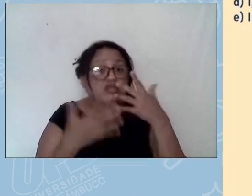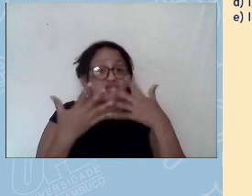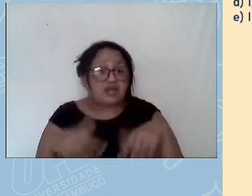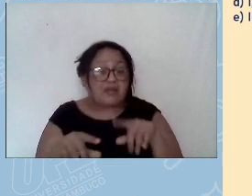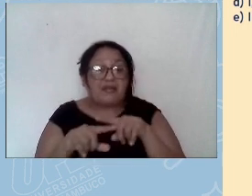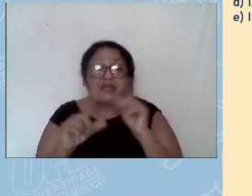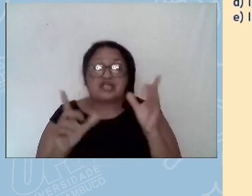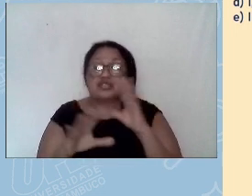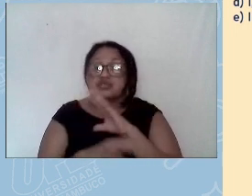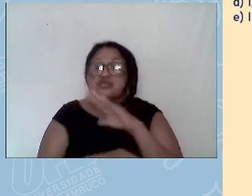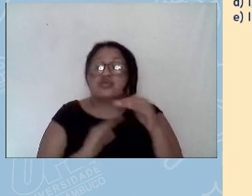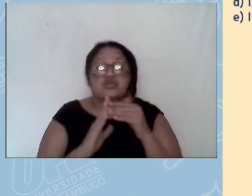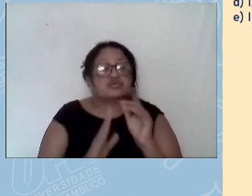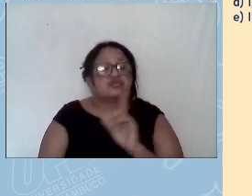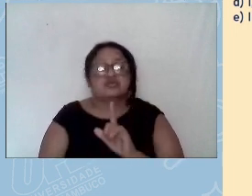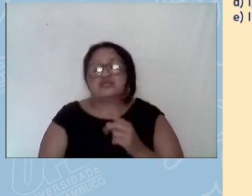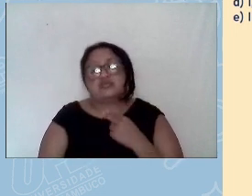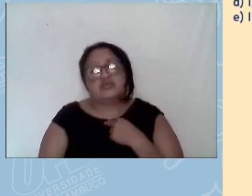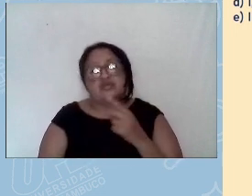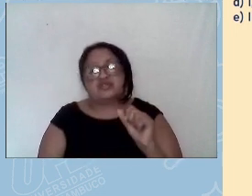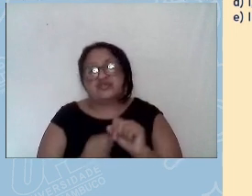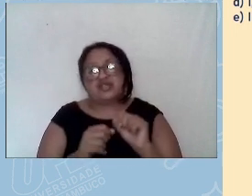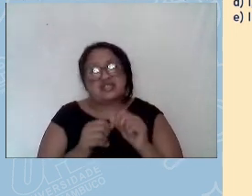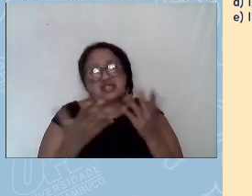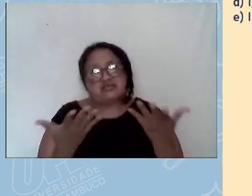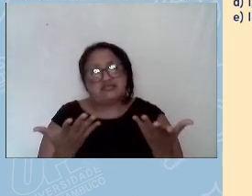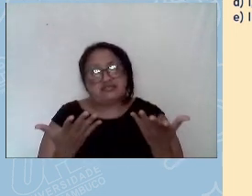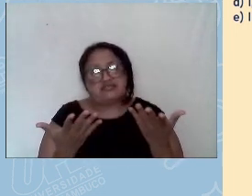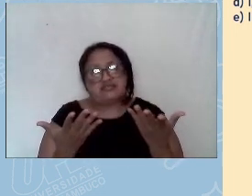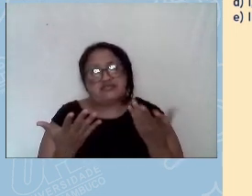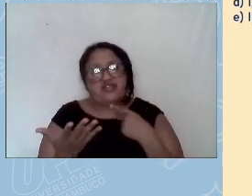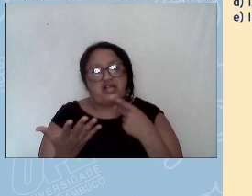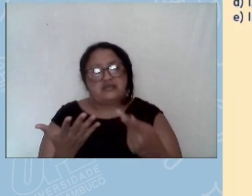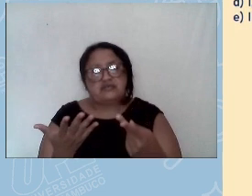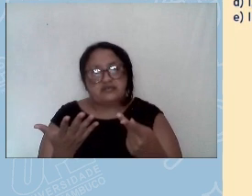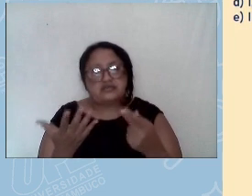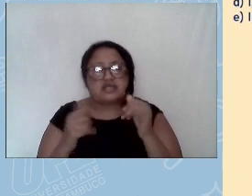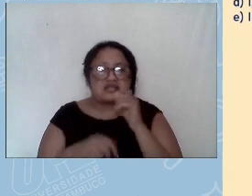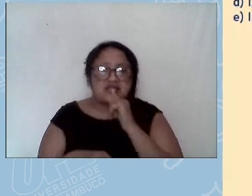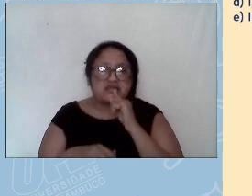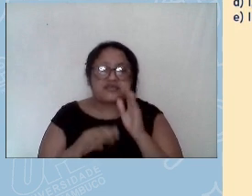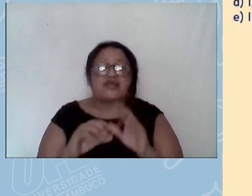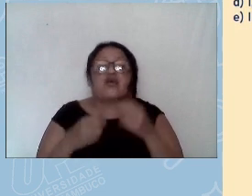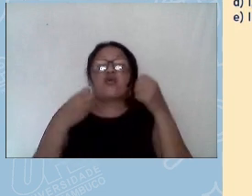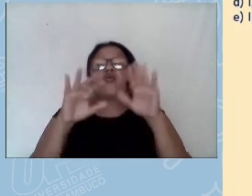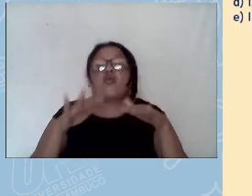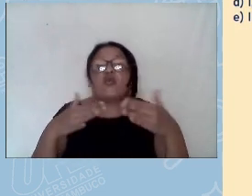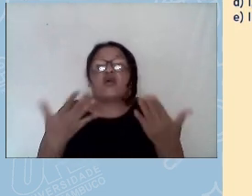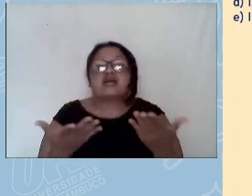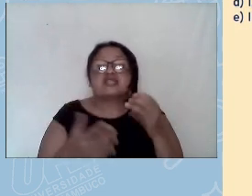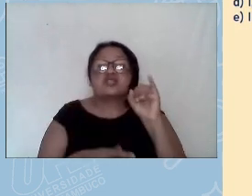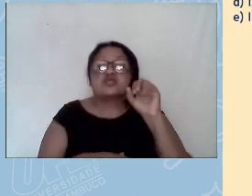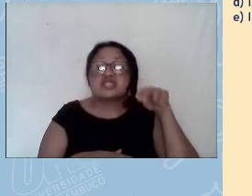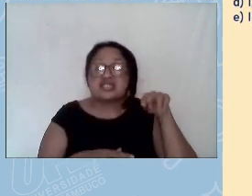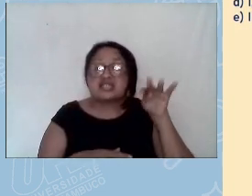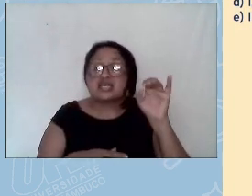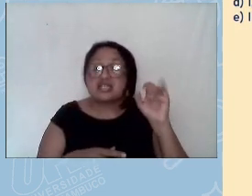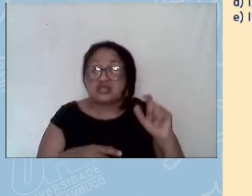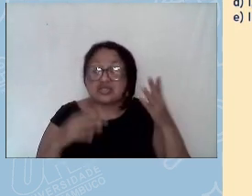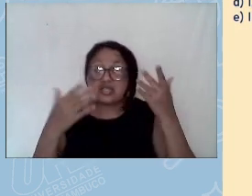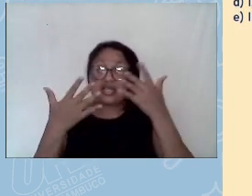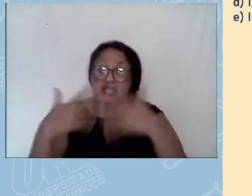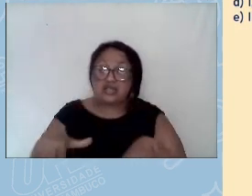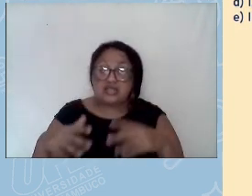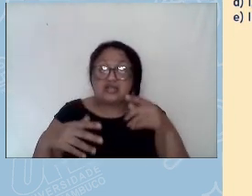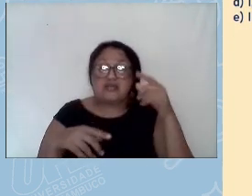a gente já não pode fazer essa afirmação exemplo quais são os inteiros que também são naturais ora mais